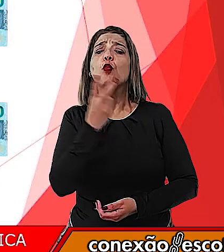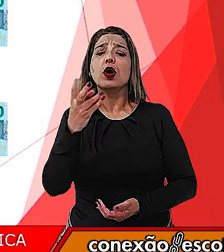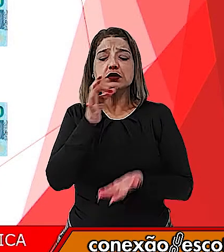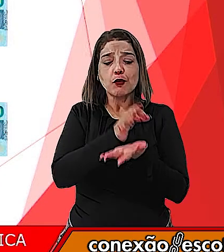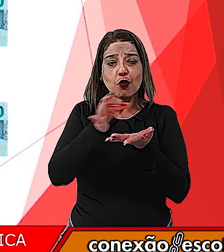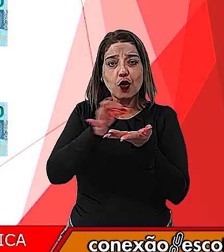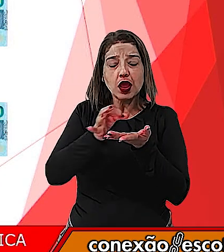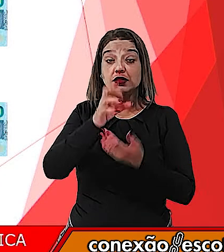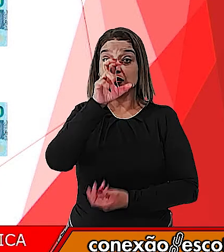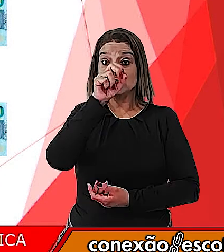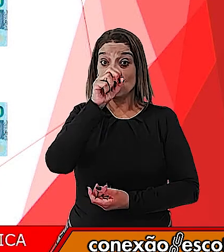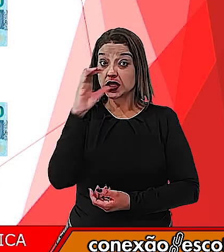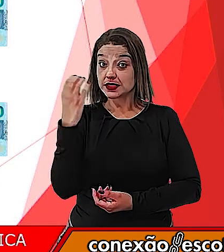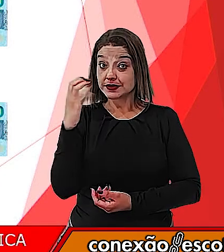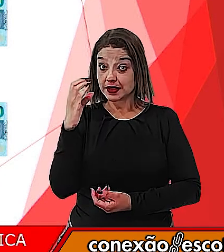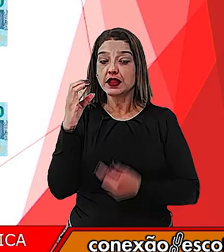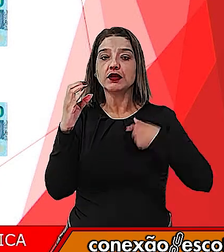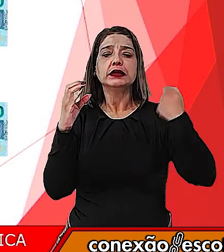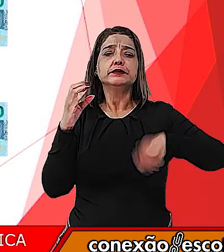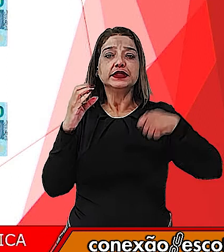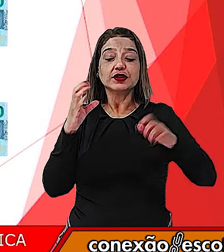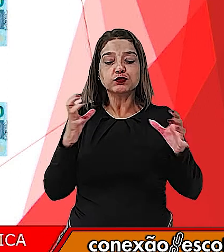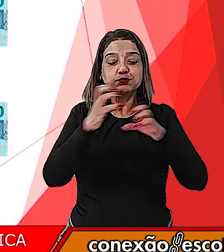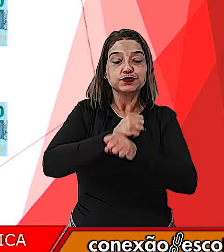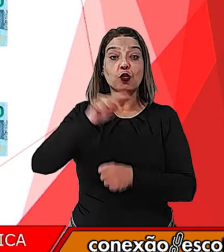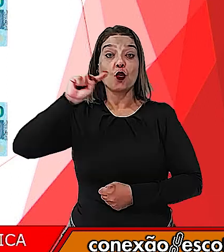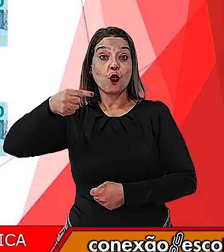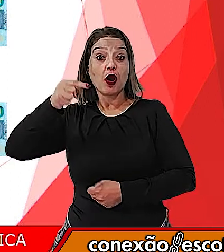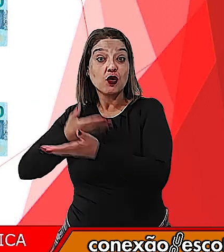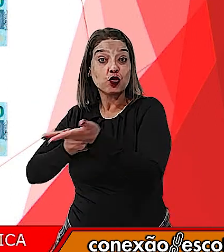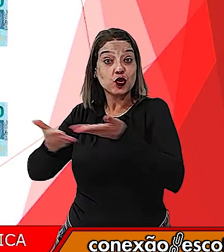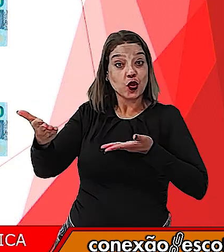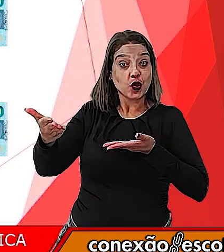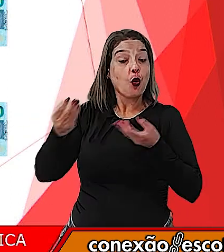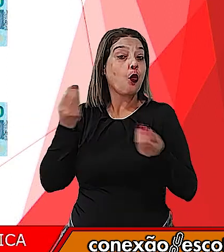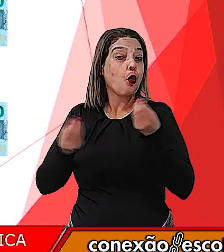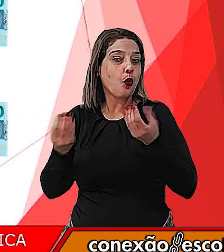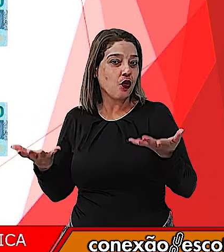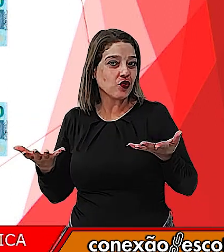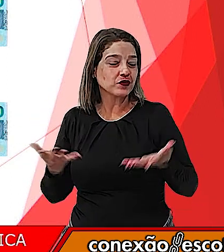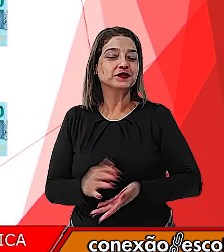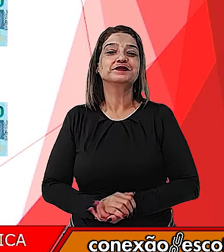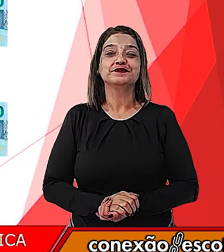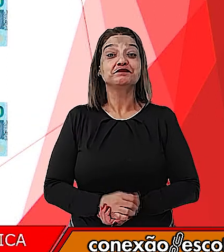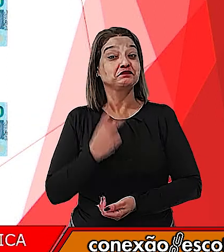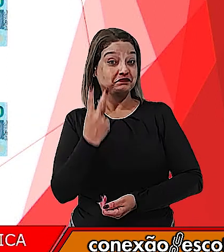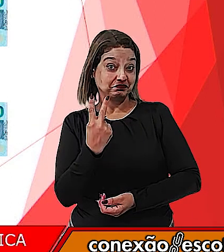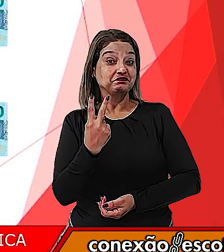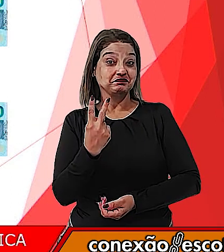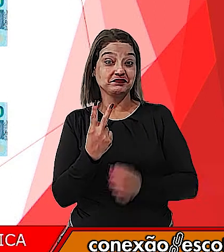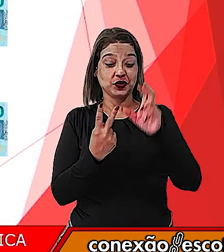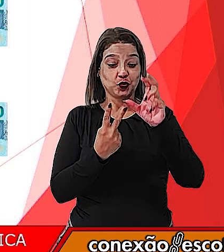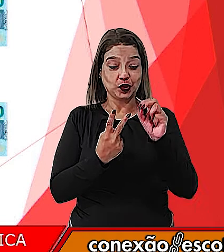Quantas moedas de 50 centavos são necessárias para trocar por uma moeda de R$ 1?